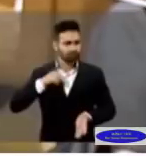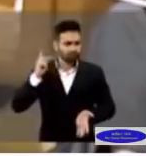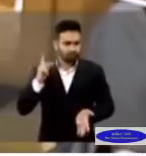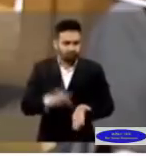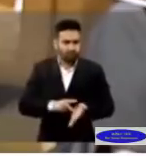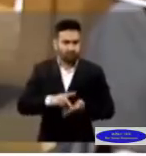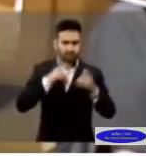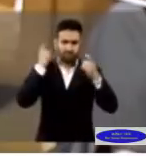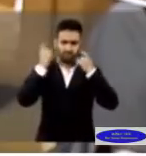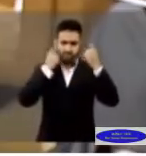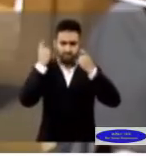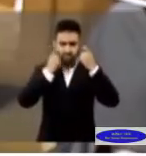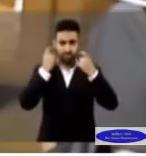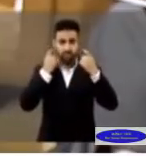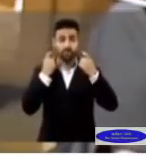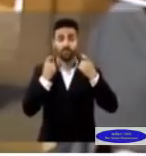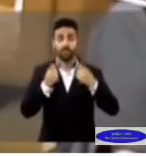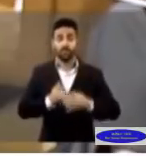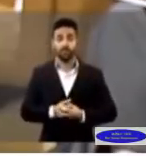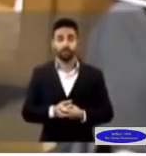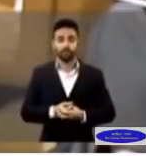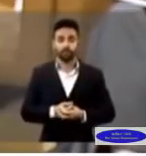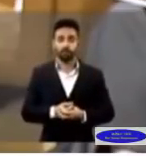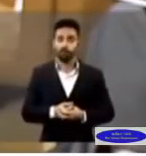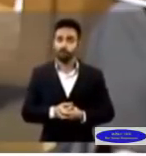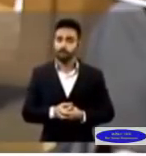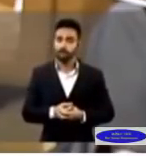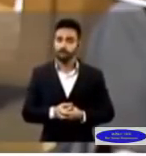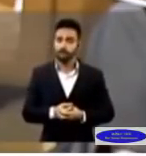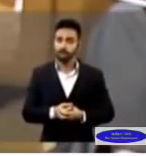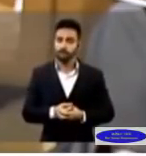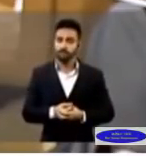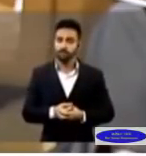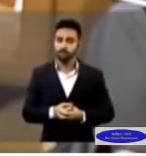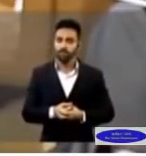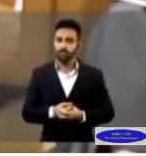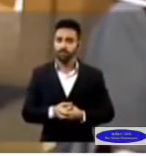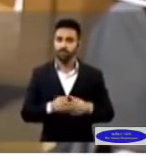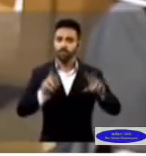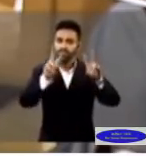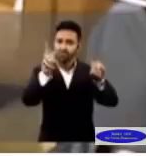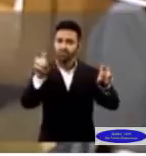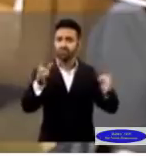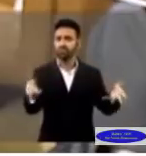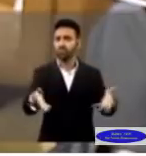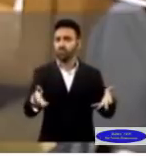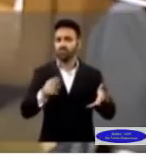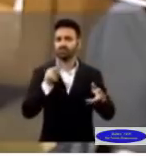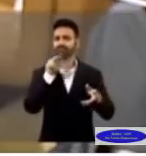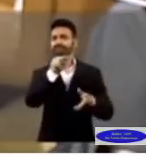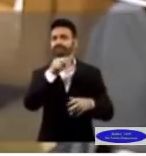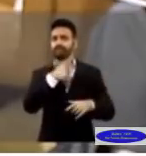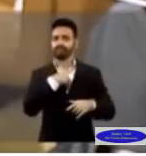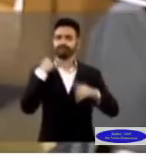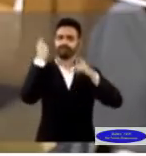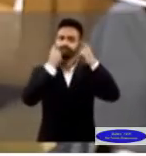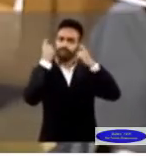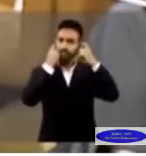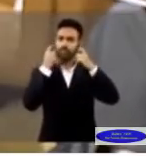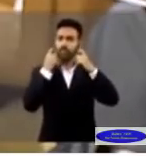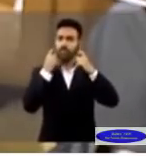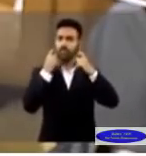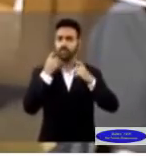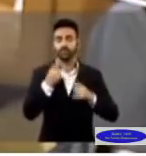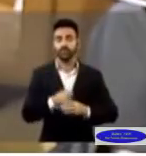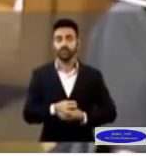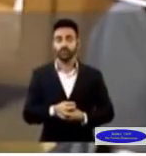questão de natureza ideológica, que implica em um ataque ao próprio Poder Judiciário,